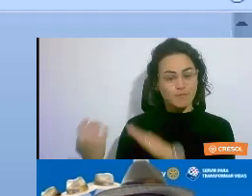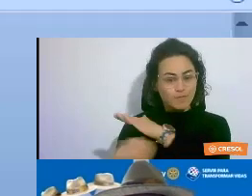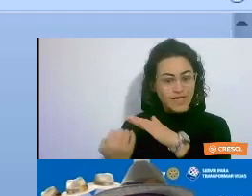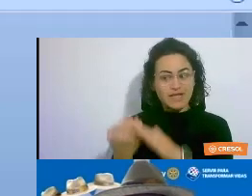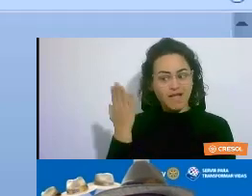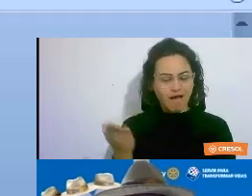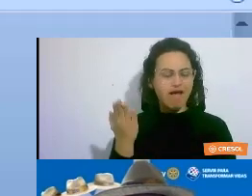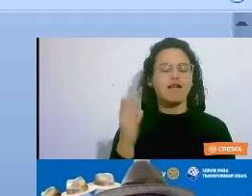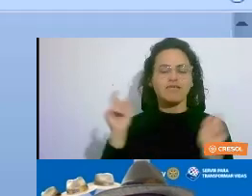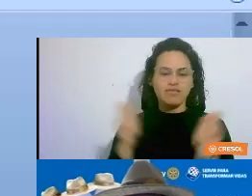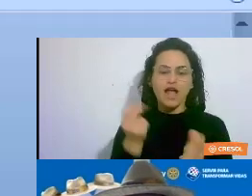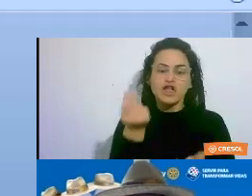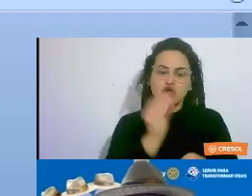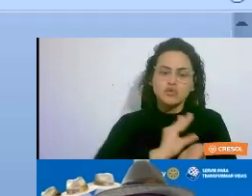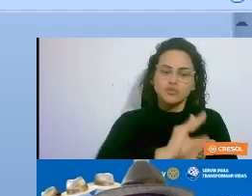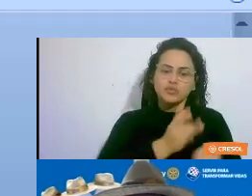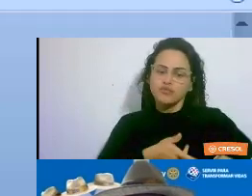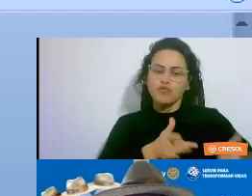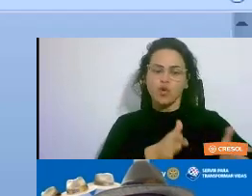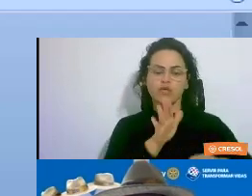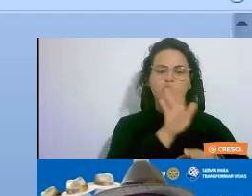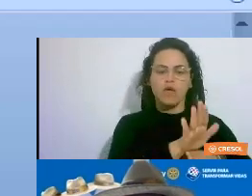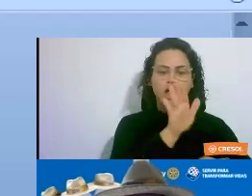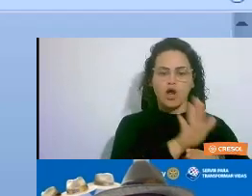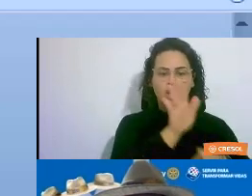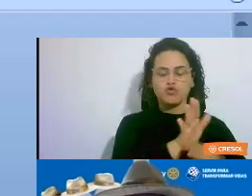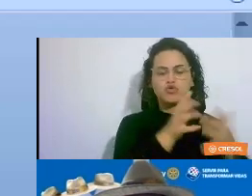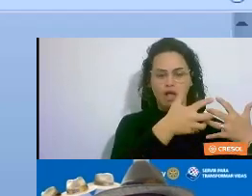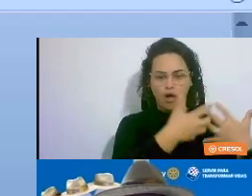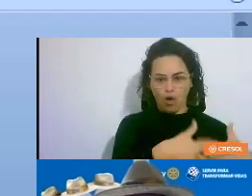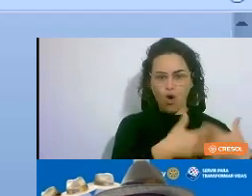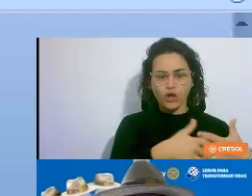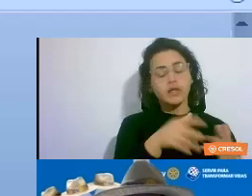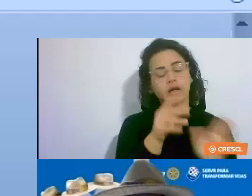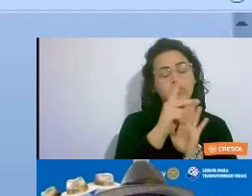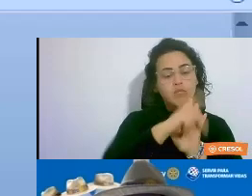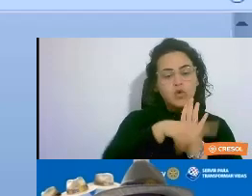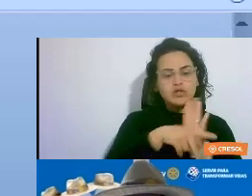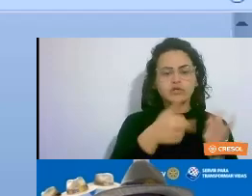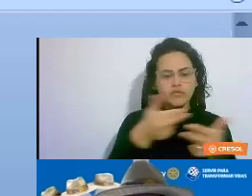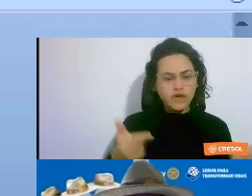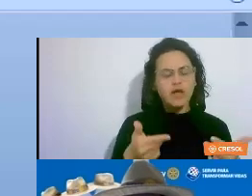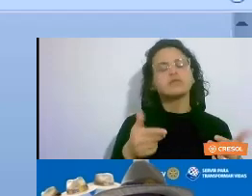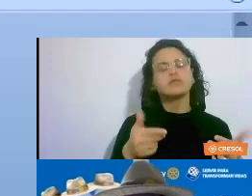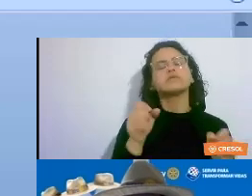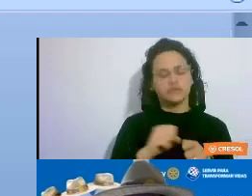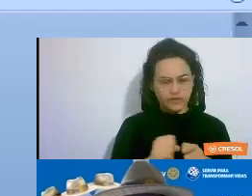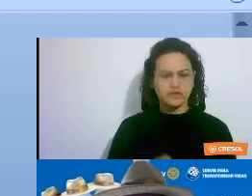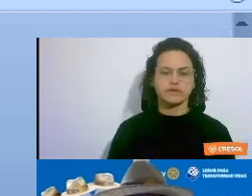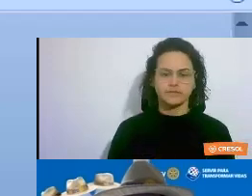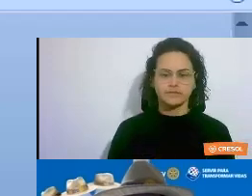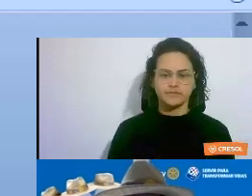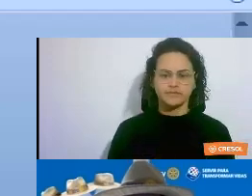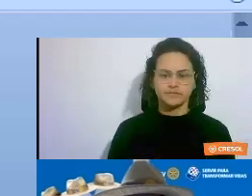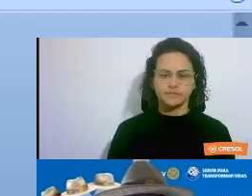Fundação Rotária, né? E pudesse atender aí os projetos dos clubes através da